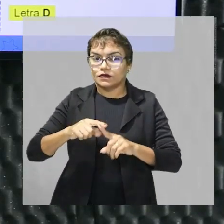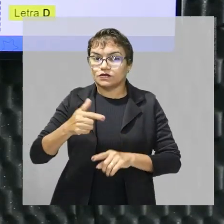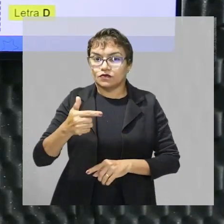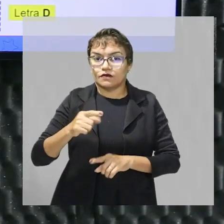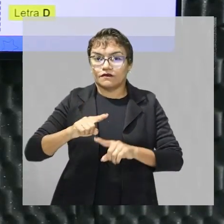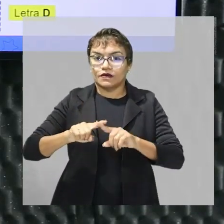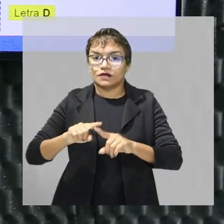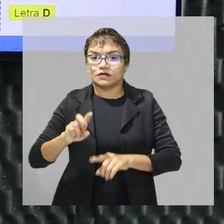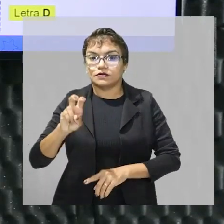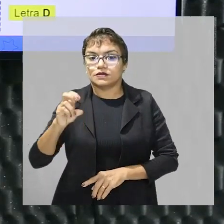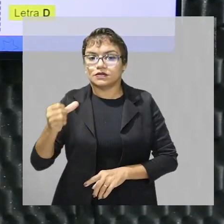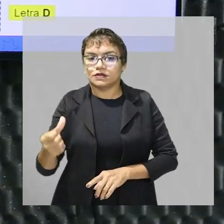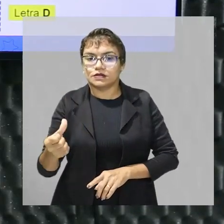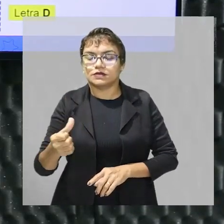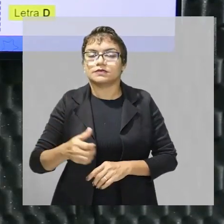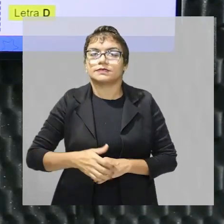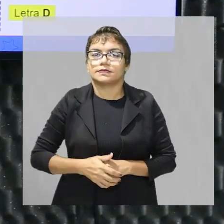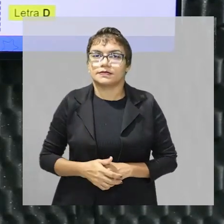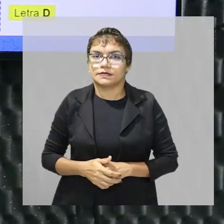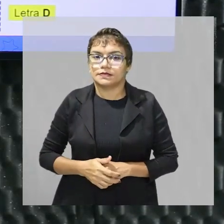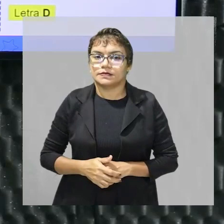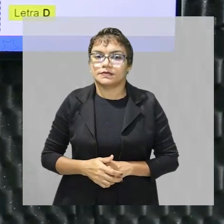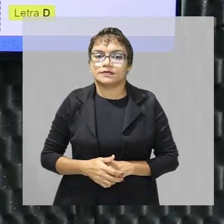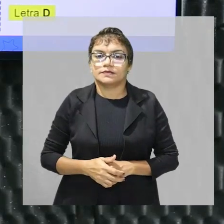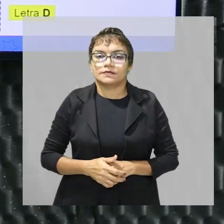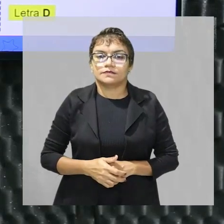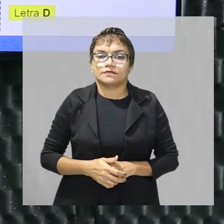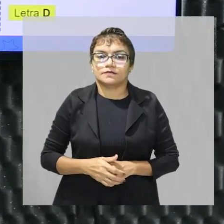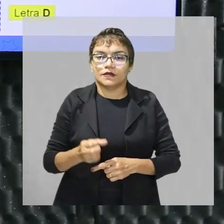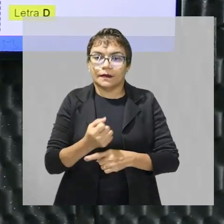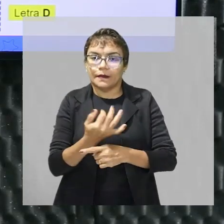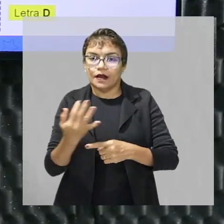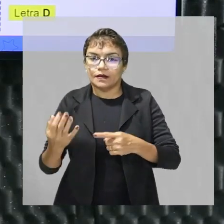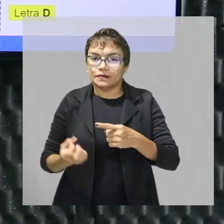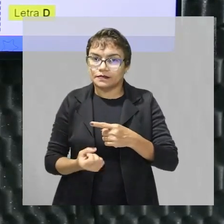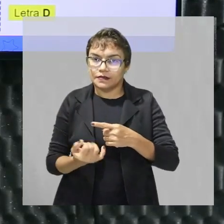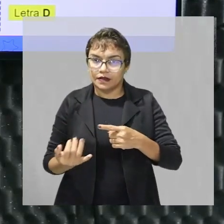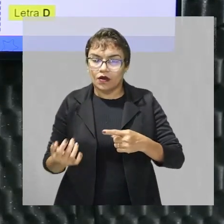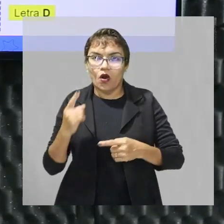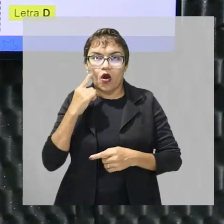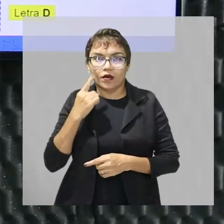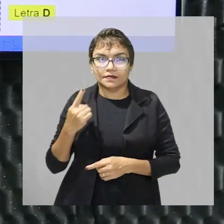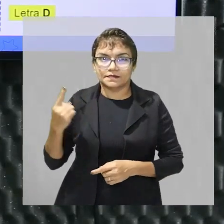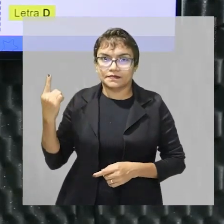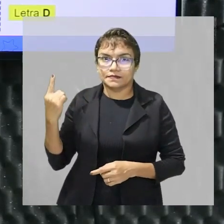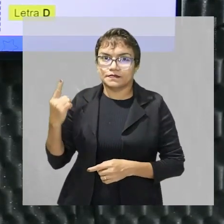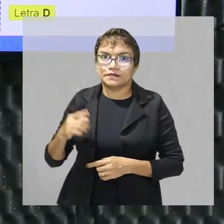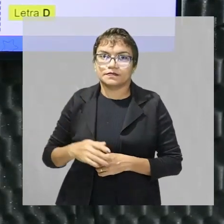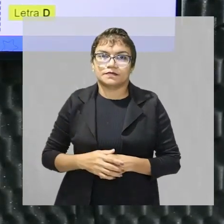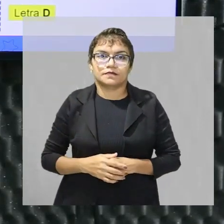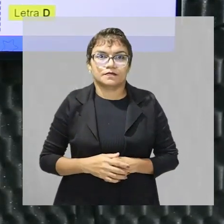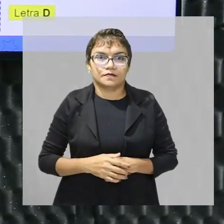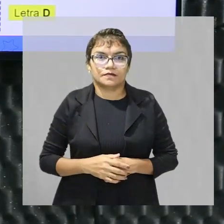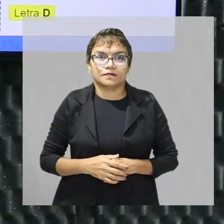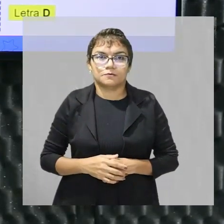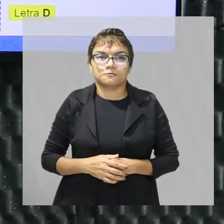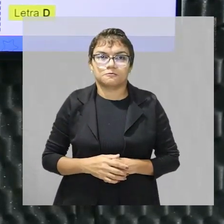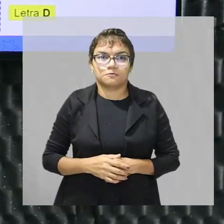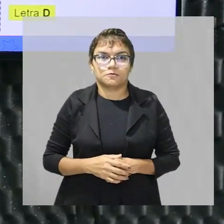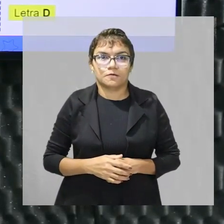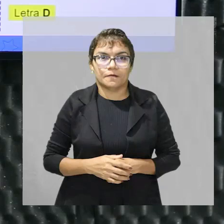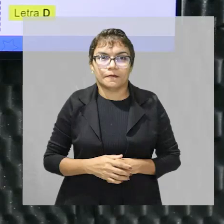2 vezes 56, né, meios, pelo extremo. O extremo vale 160.